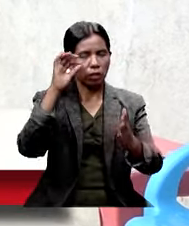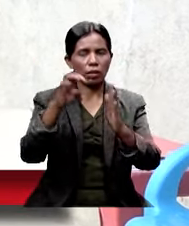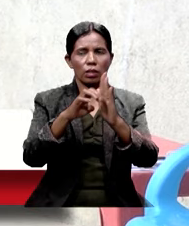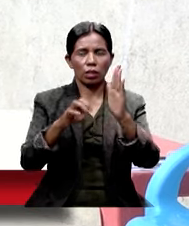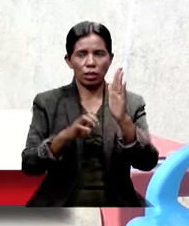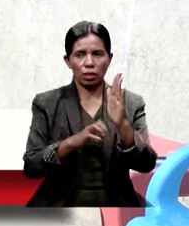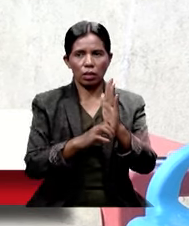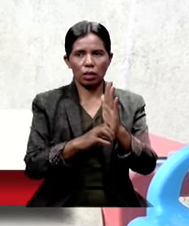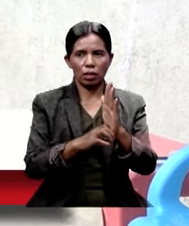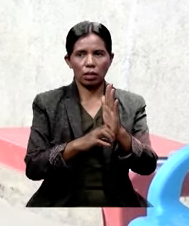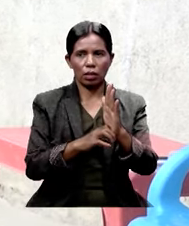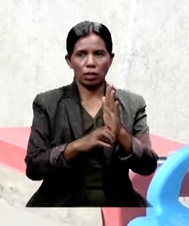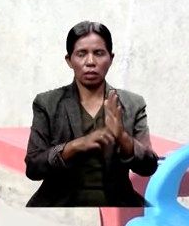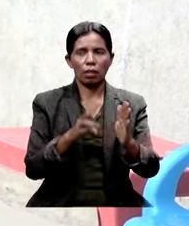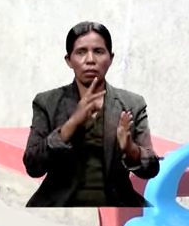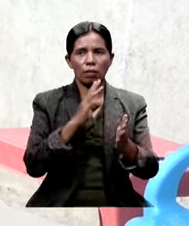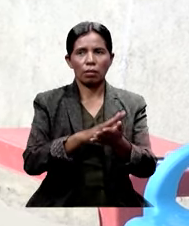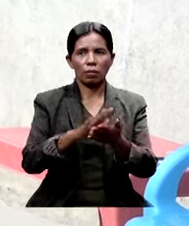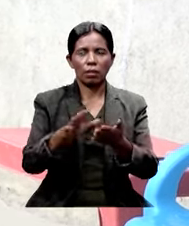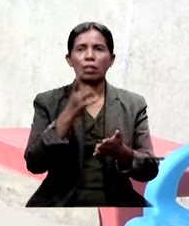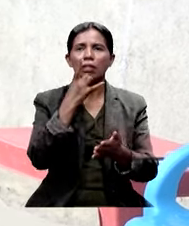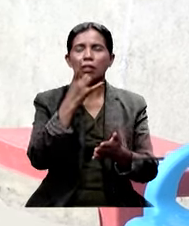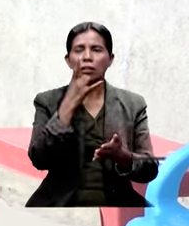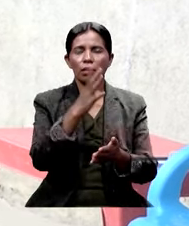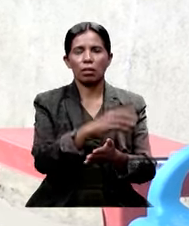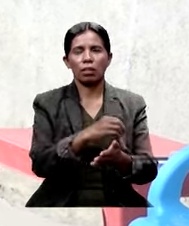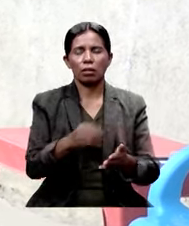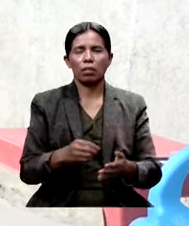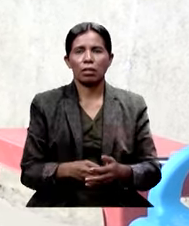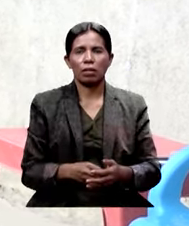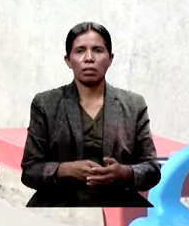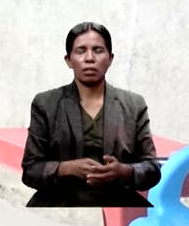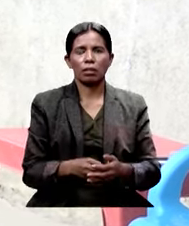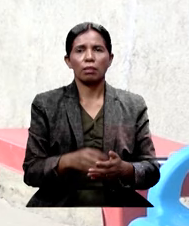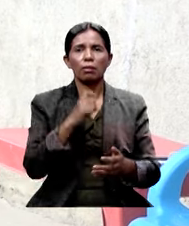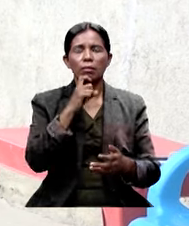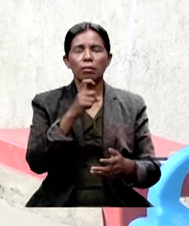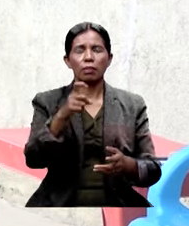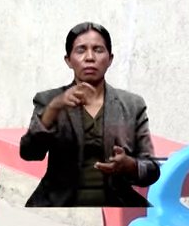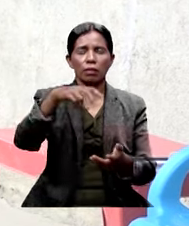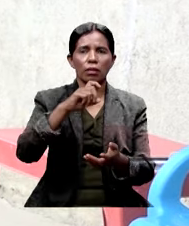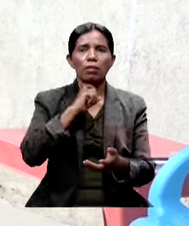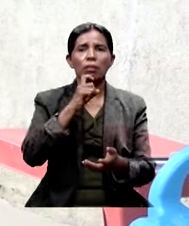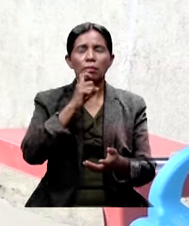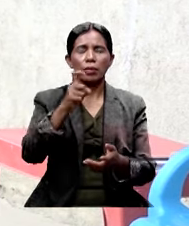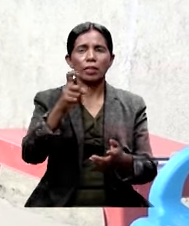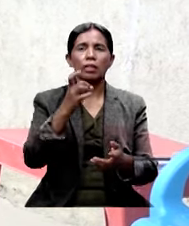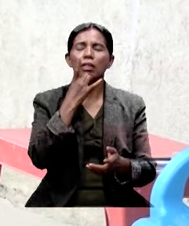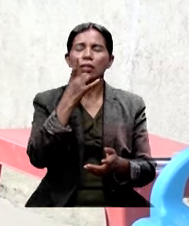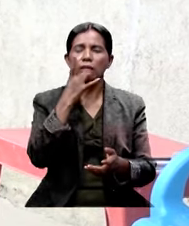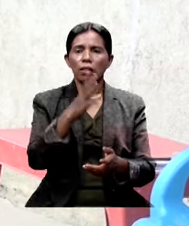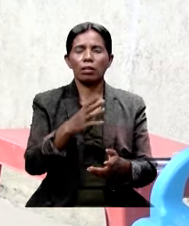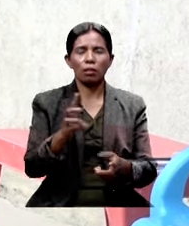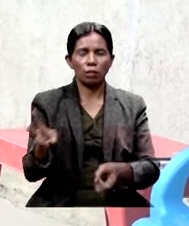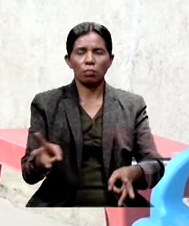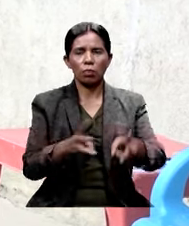de Água e Saneamento e Cidadania, Liliu, ba bisirinho de Nevane, tamo mota tuntando ali da mãe, nem monona,